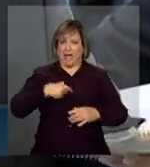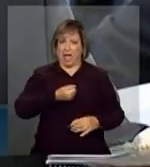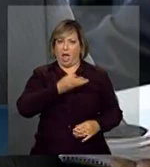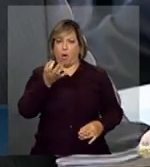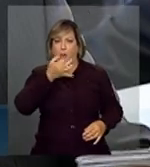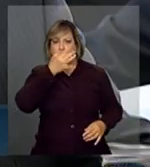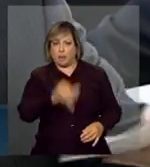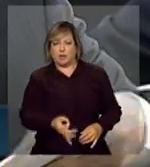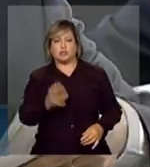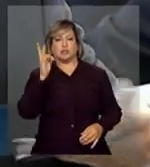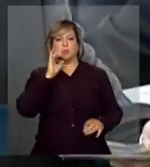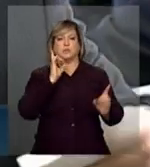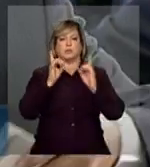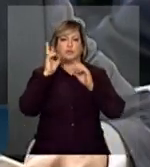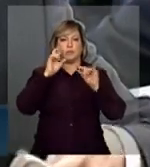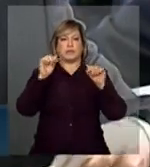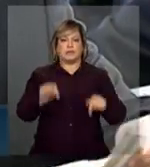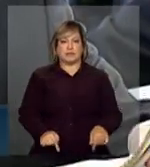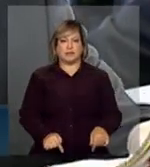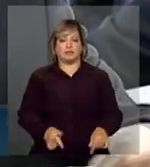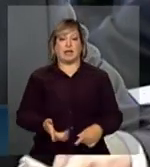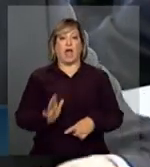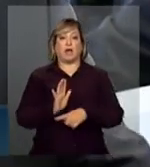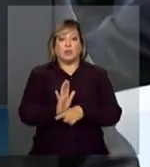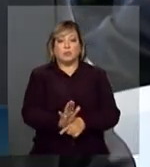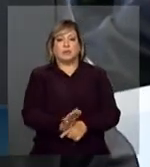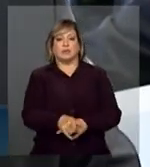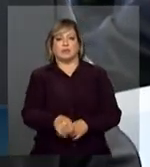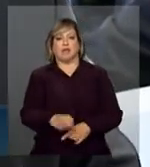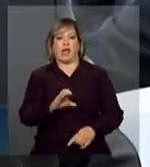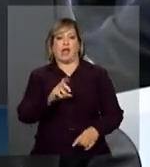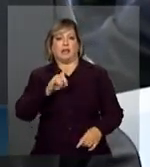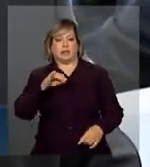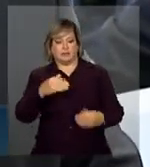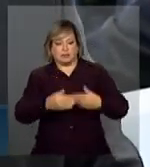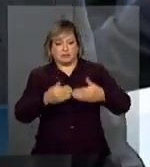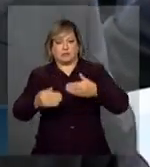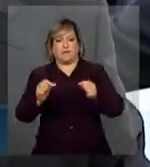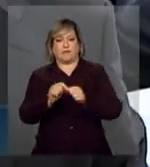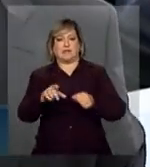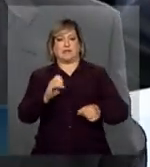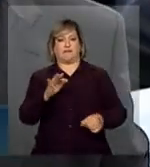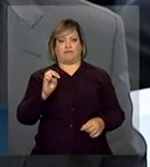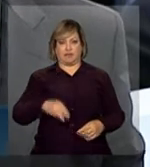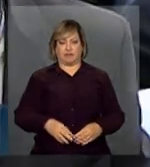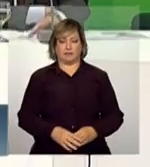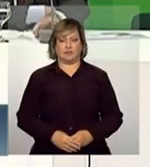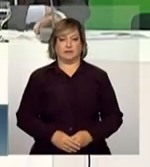ou alguma discussão disso, de esse incentivo à cadeia ser feito via CFEM.